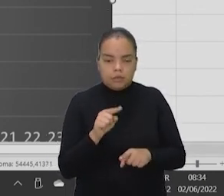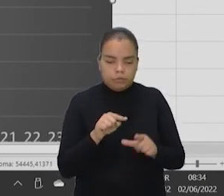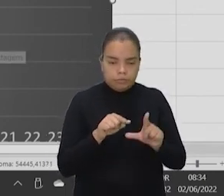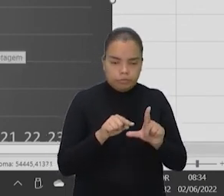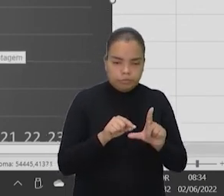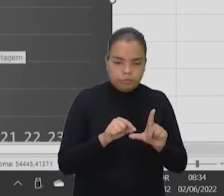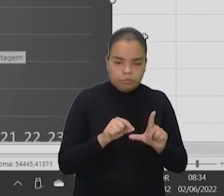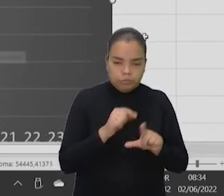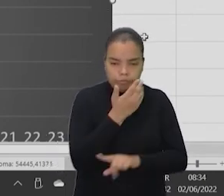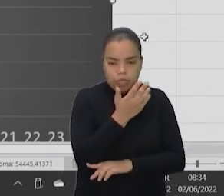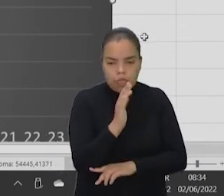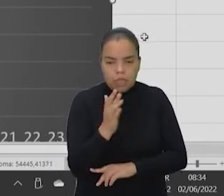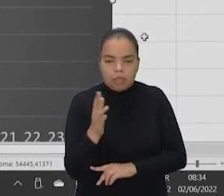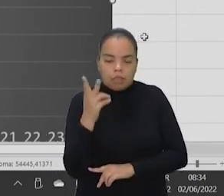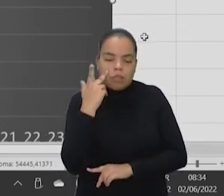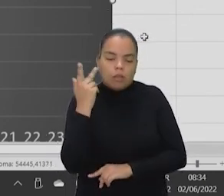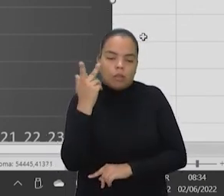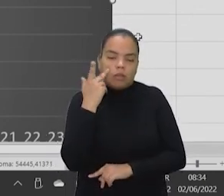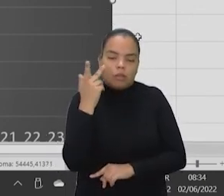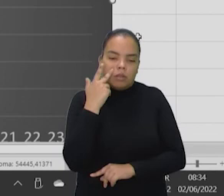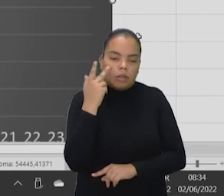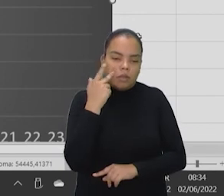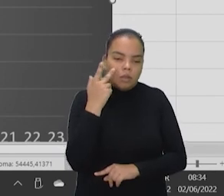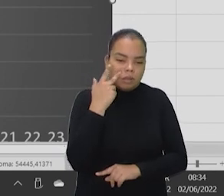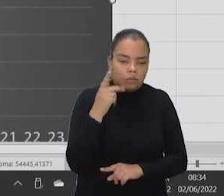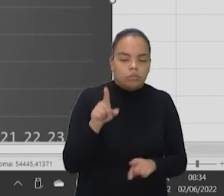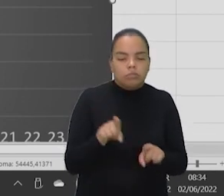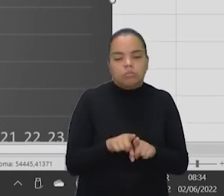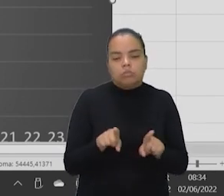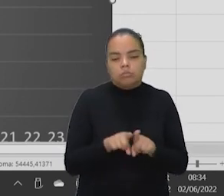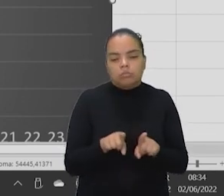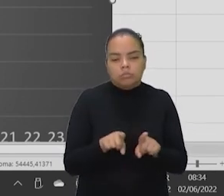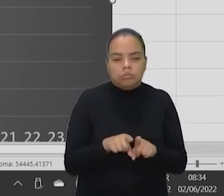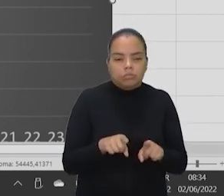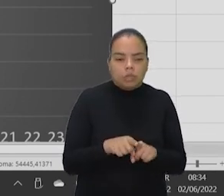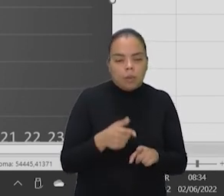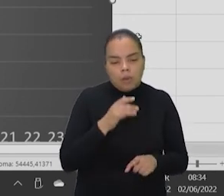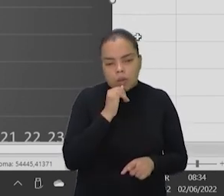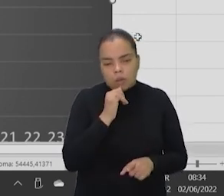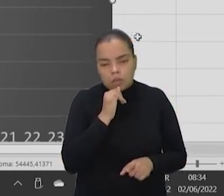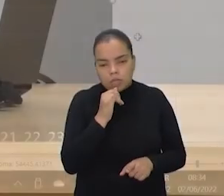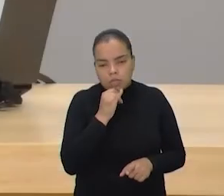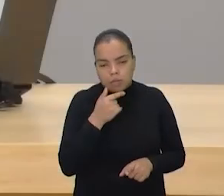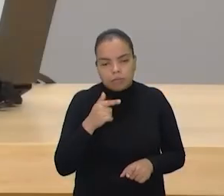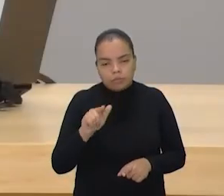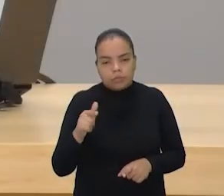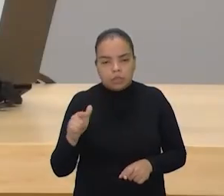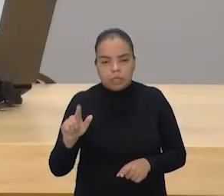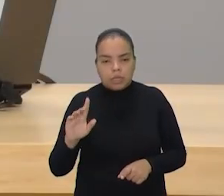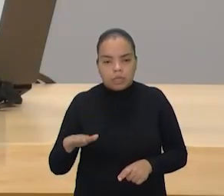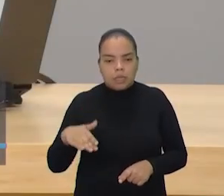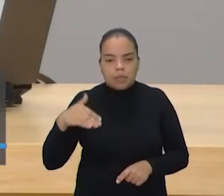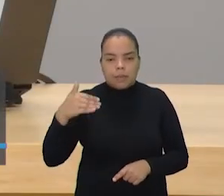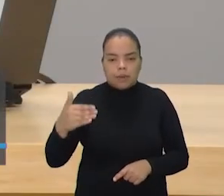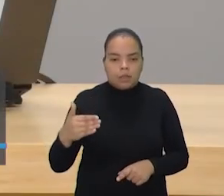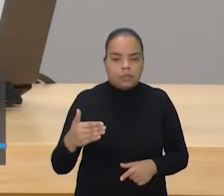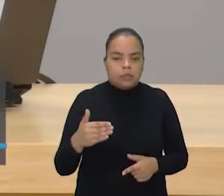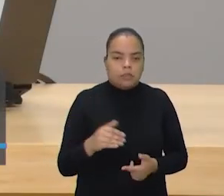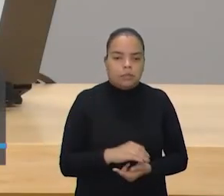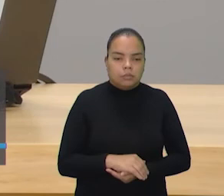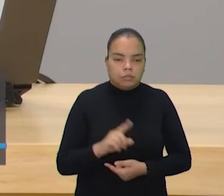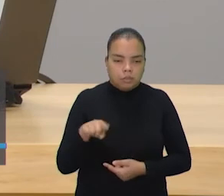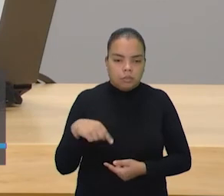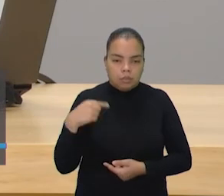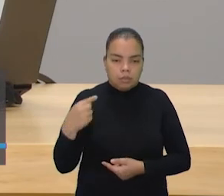decaimento como de decaimento radioativo, como outros exemplos que a gente vai ver na próxima aula de pressão